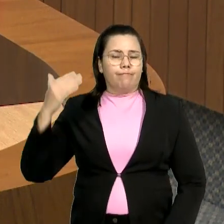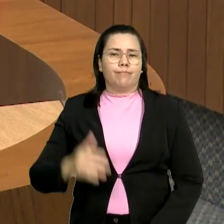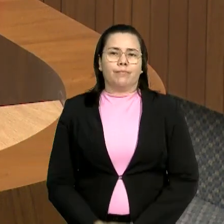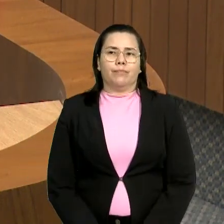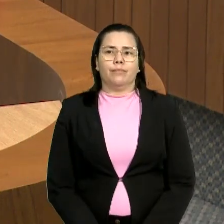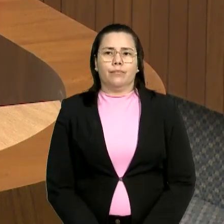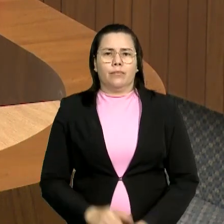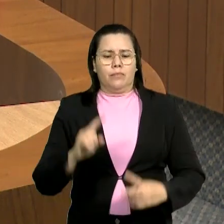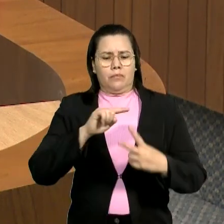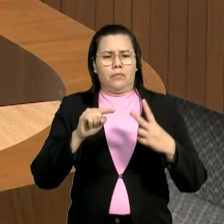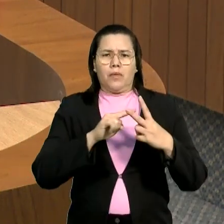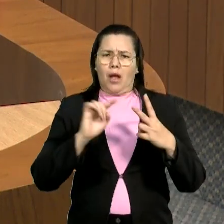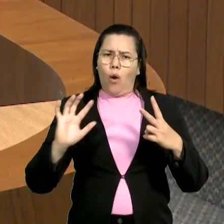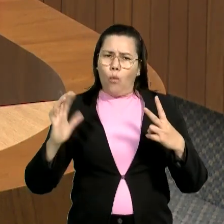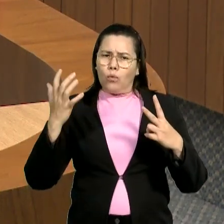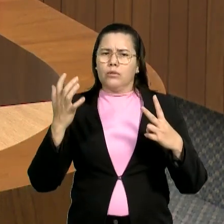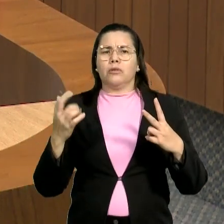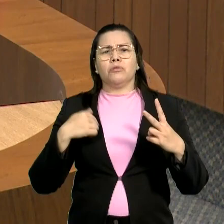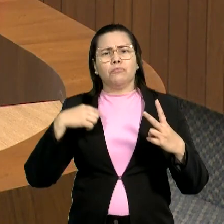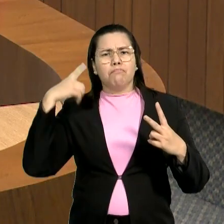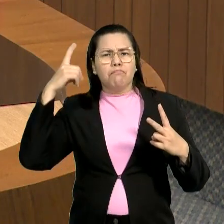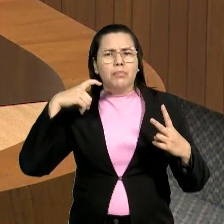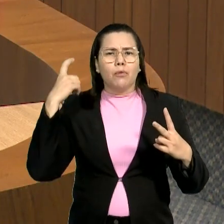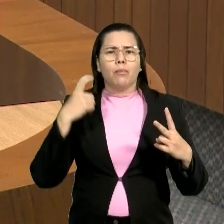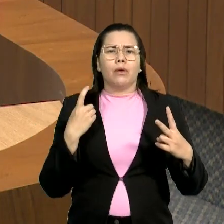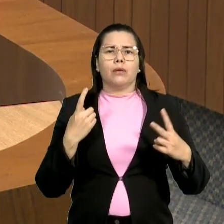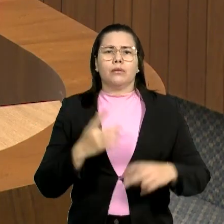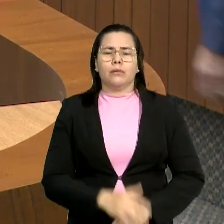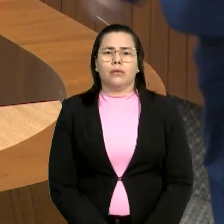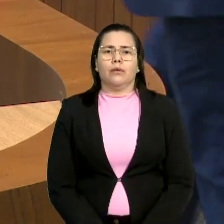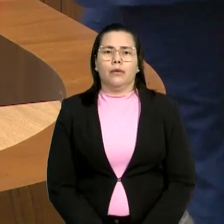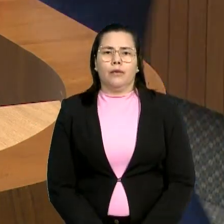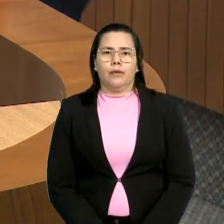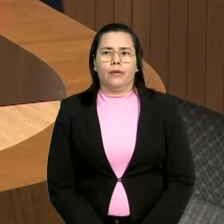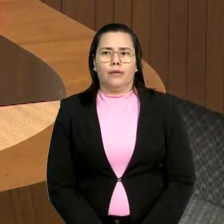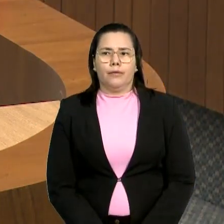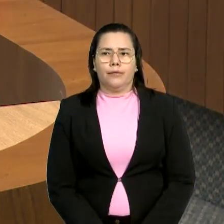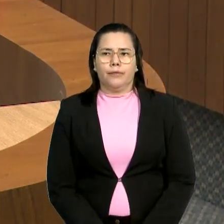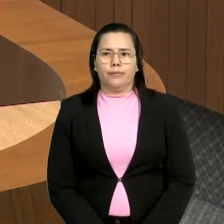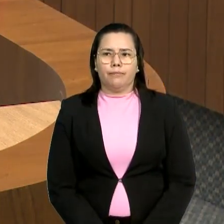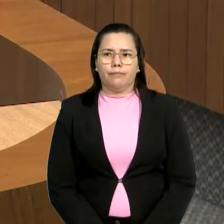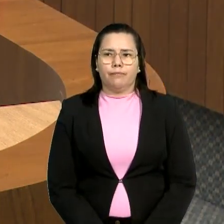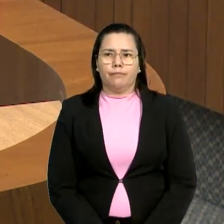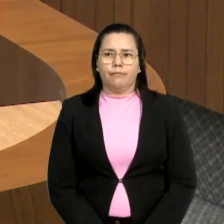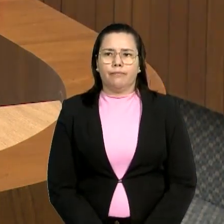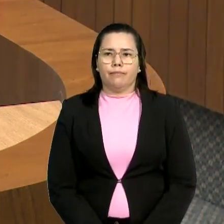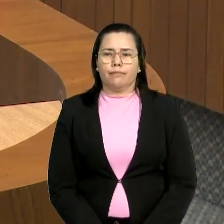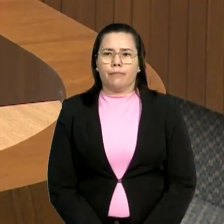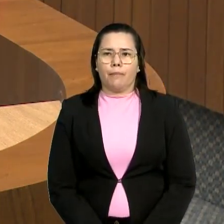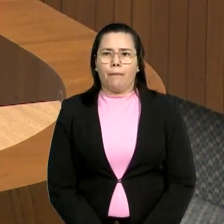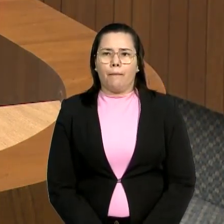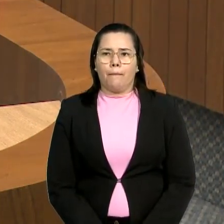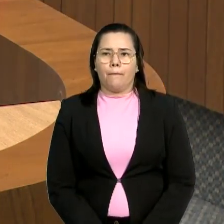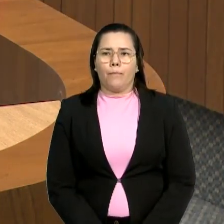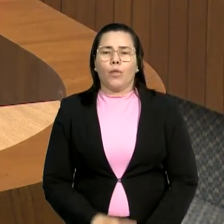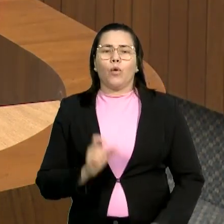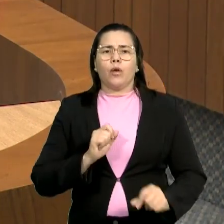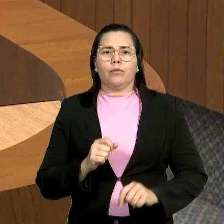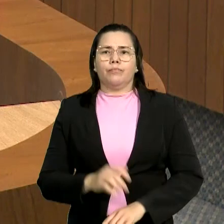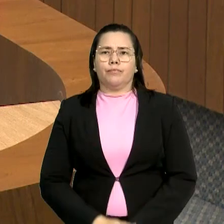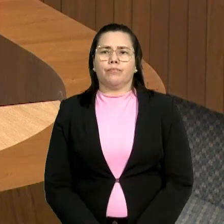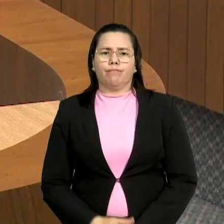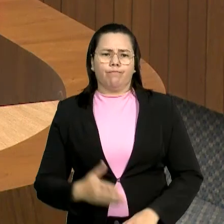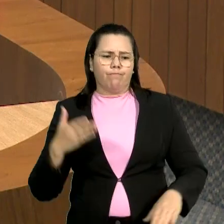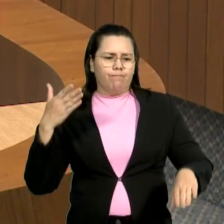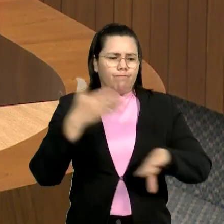fatos que nos preocupam. Foi a invasão, o assalto na casa de